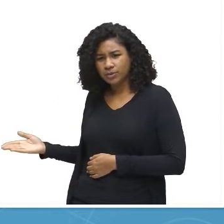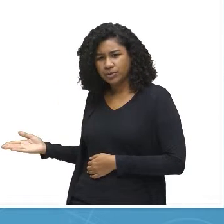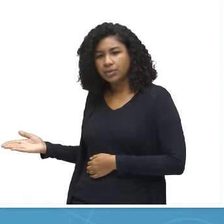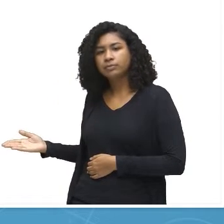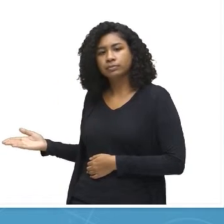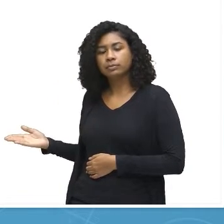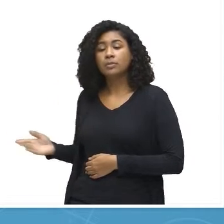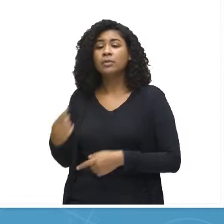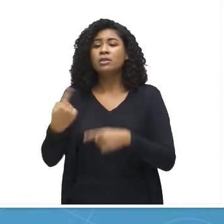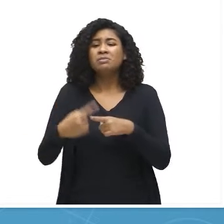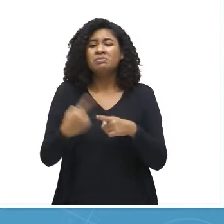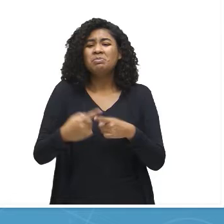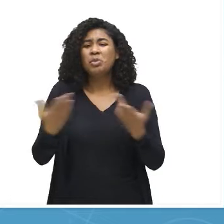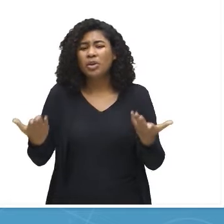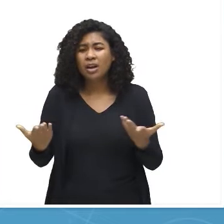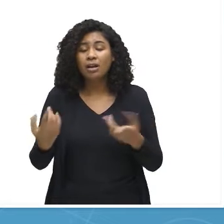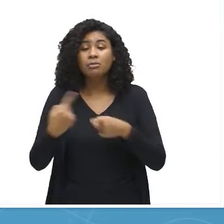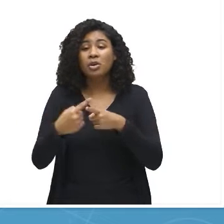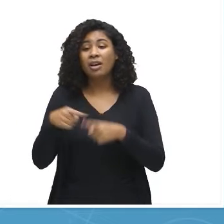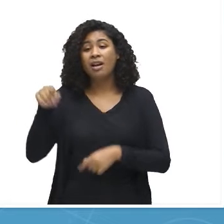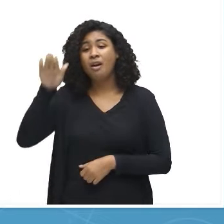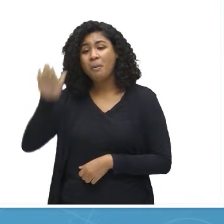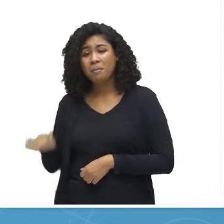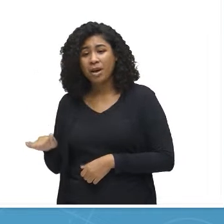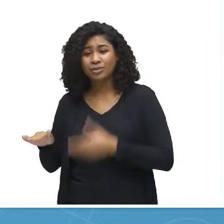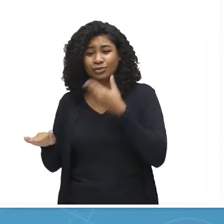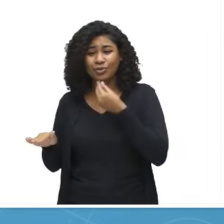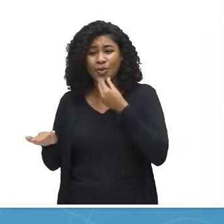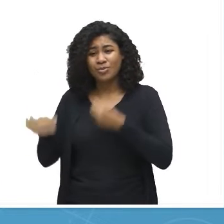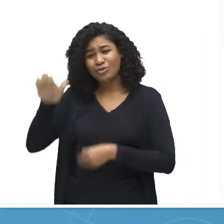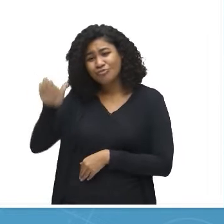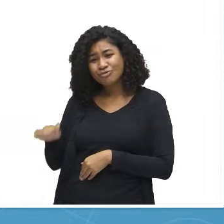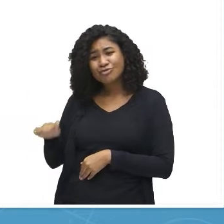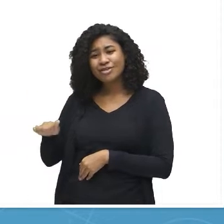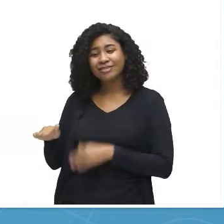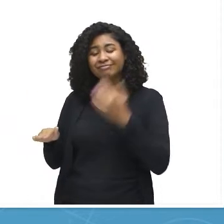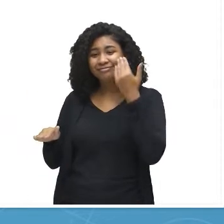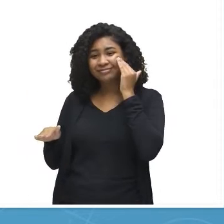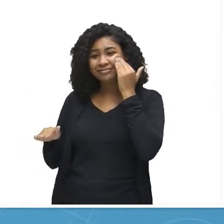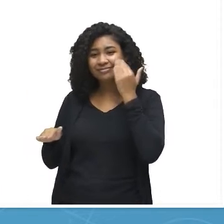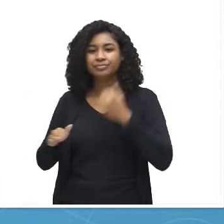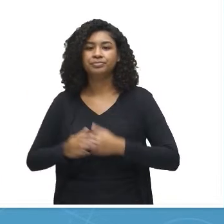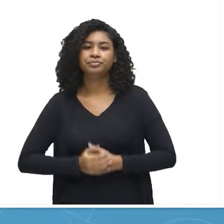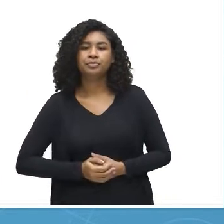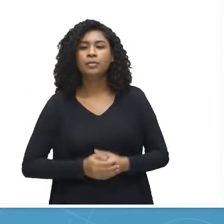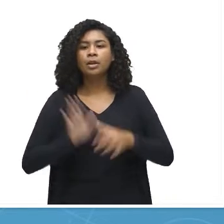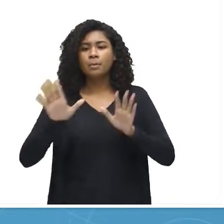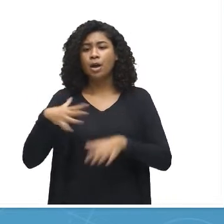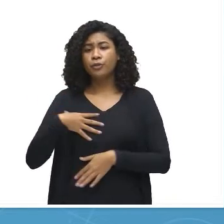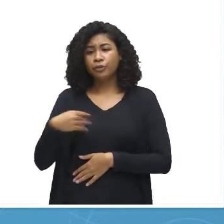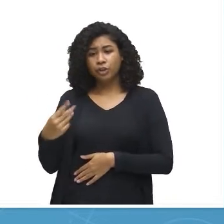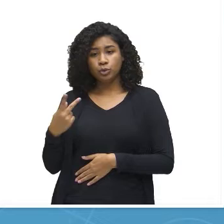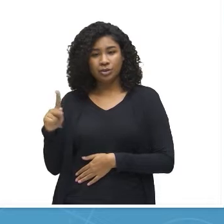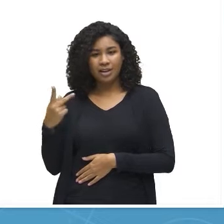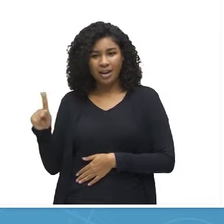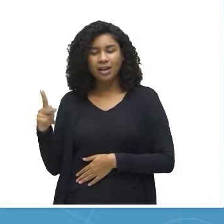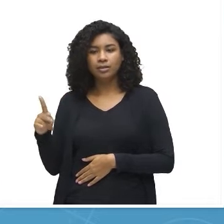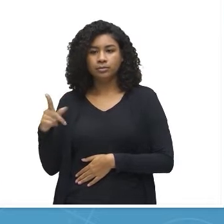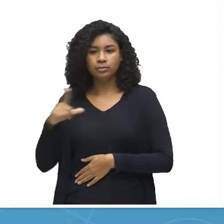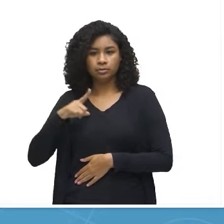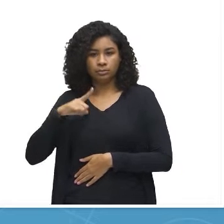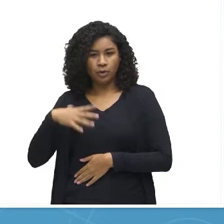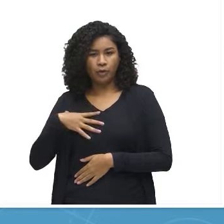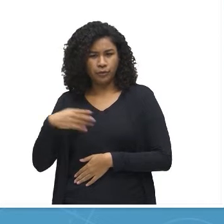vai consolidar a dinastia carolíngia, vai ser o filho do Pepino, tá? Que nessa foto aqui tá muito